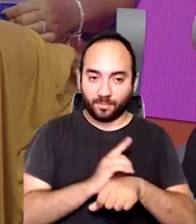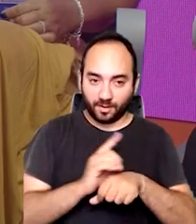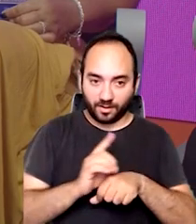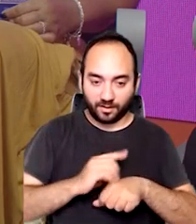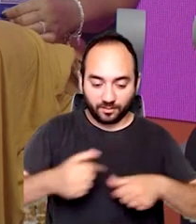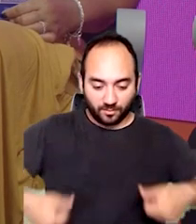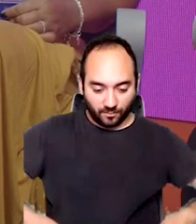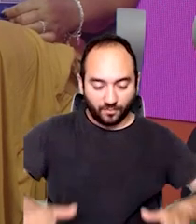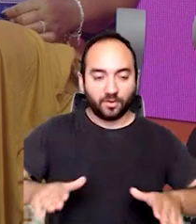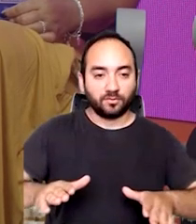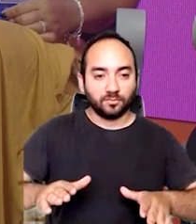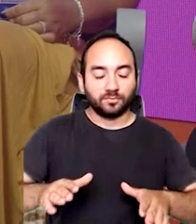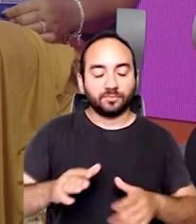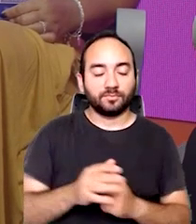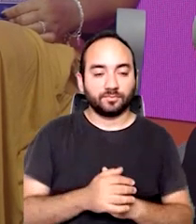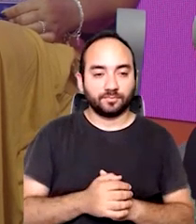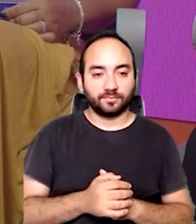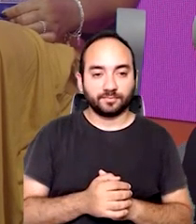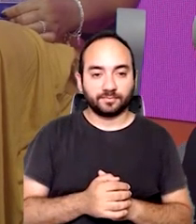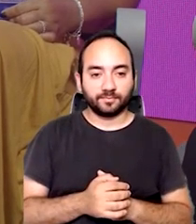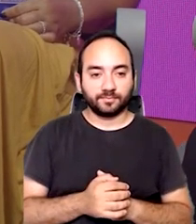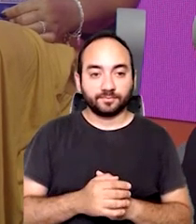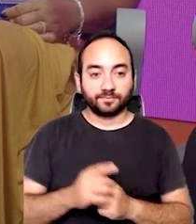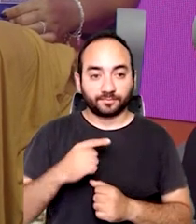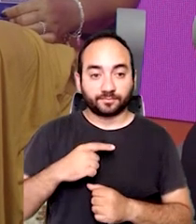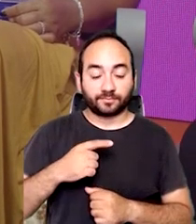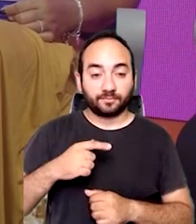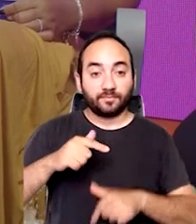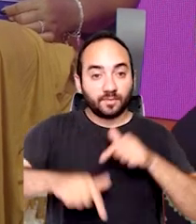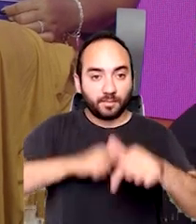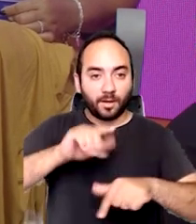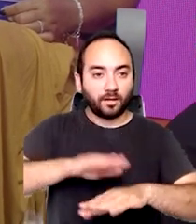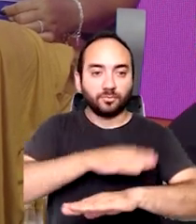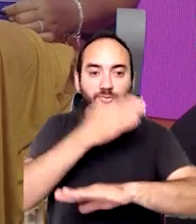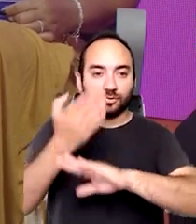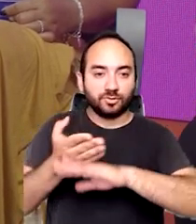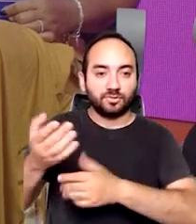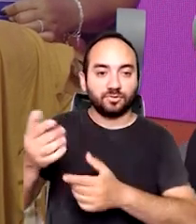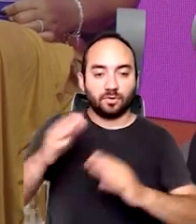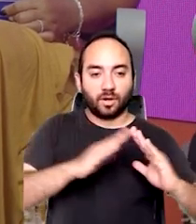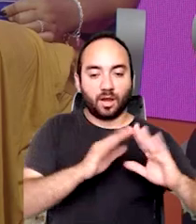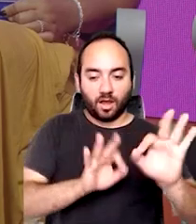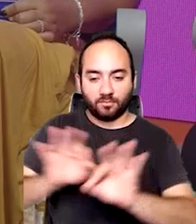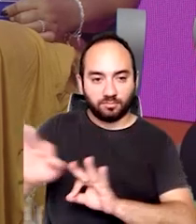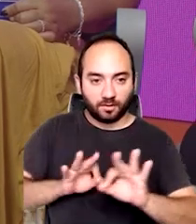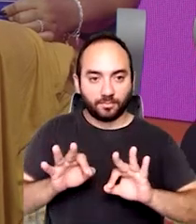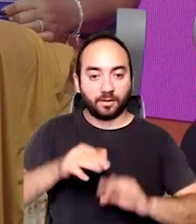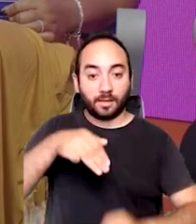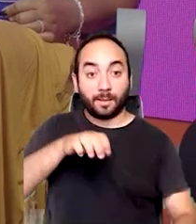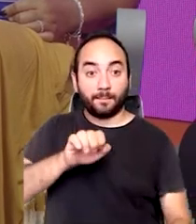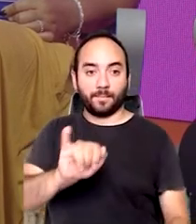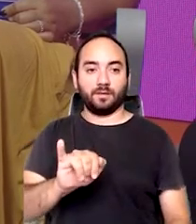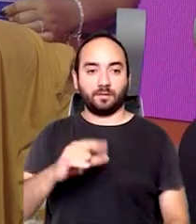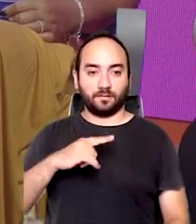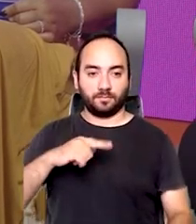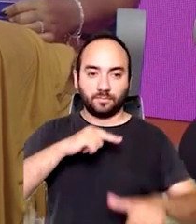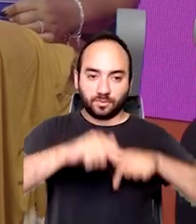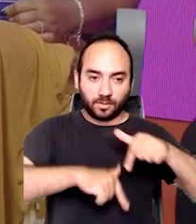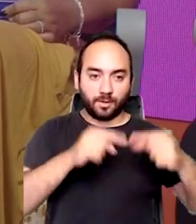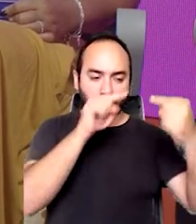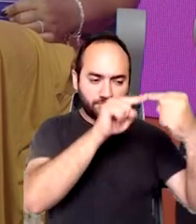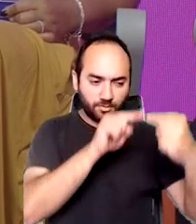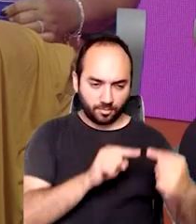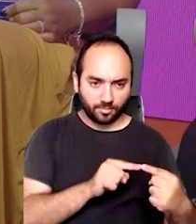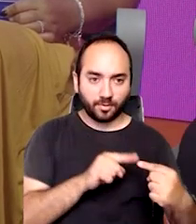comprida cque e tênis preto e eu sou diarista e sou mei e eu tenho um serviço personalizado